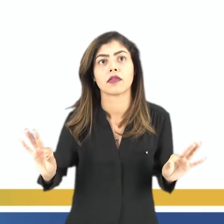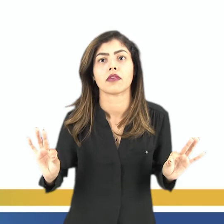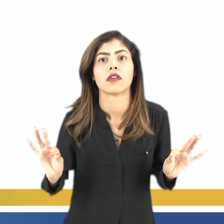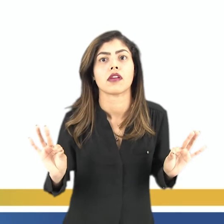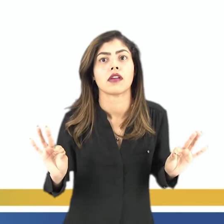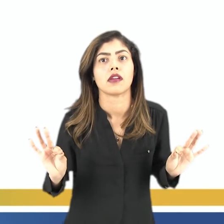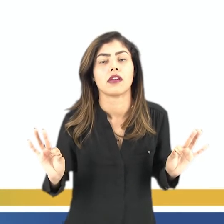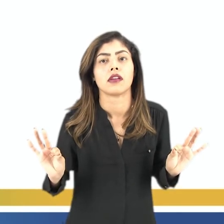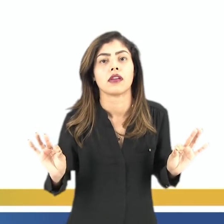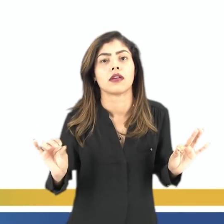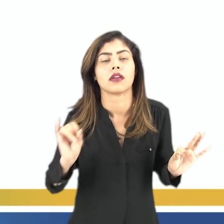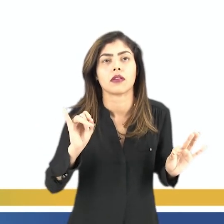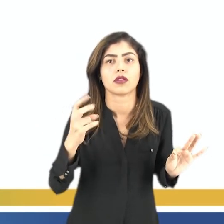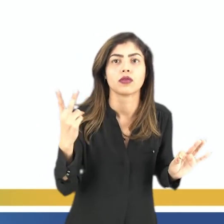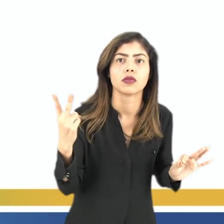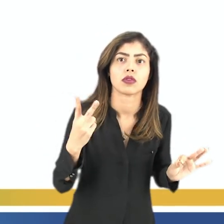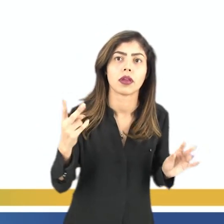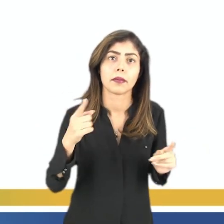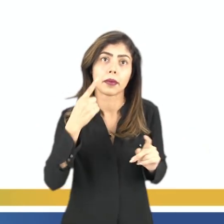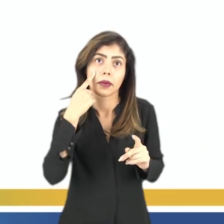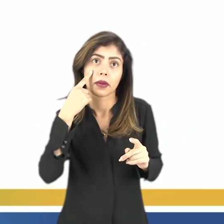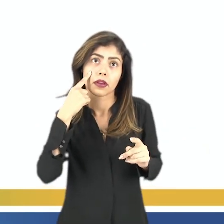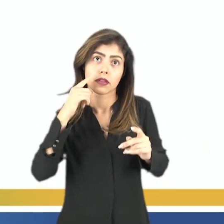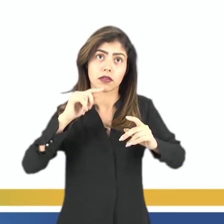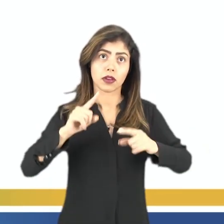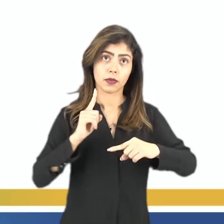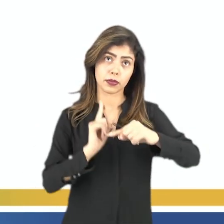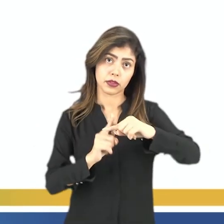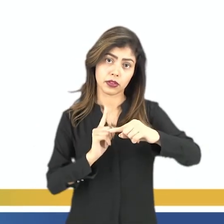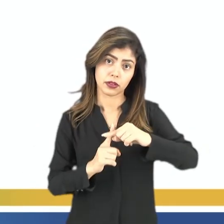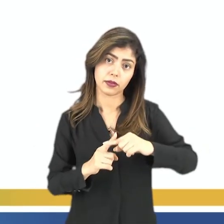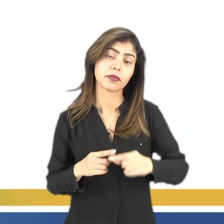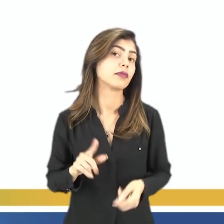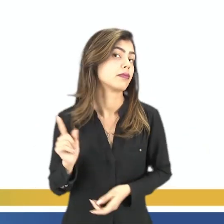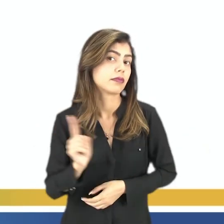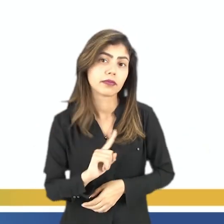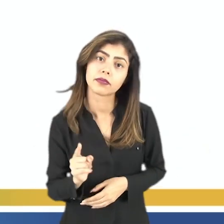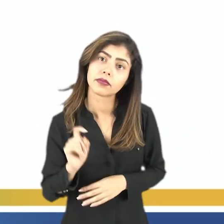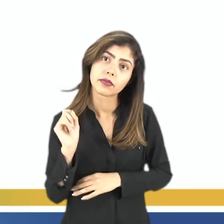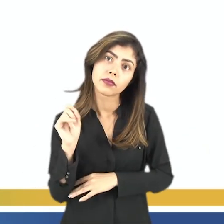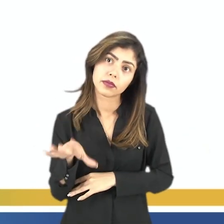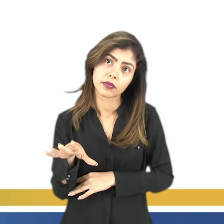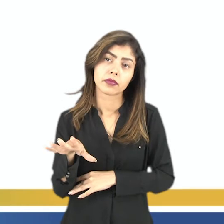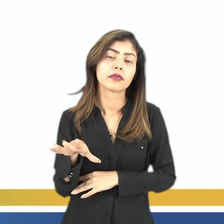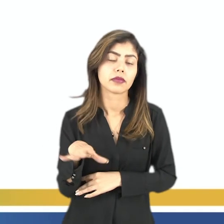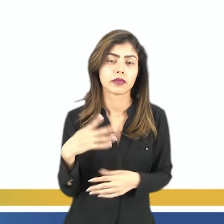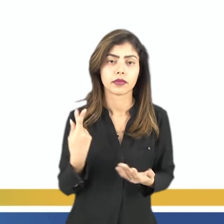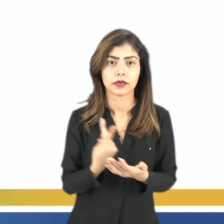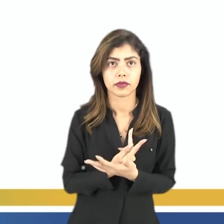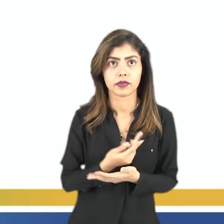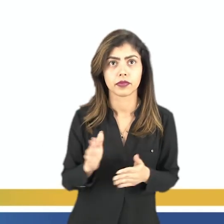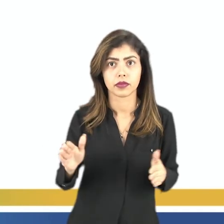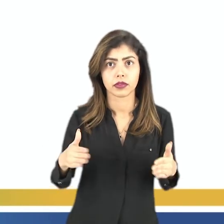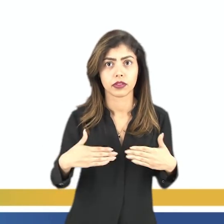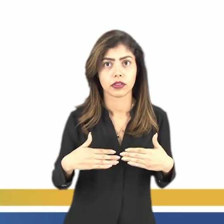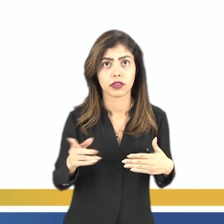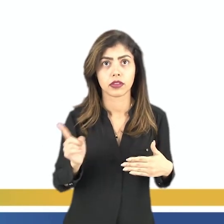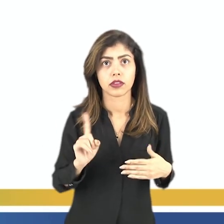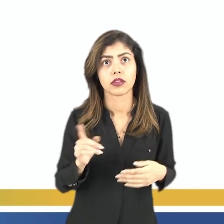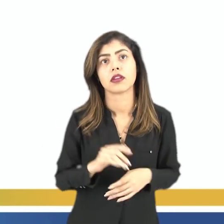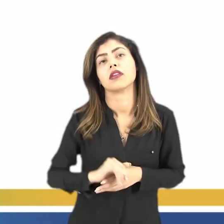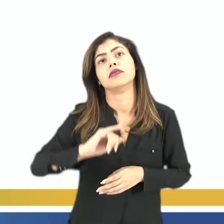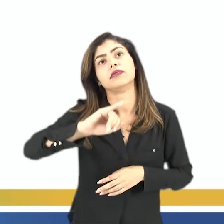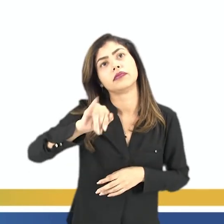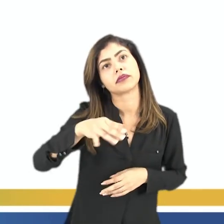risquinho, digamos que fosse os dois, mas observe que está tudo no positivo, então também não ia acender porque esse circuito não está fechado. Olha o do